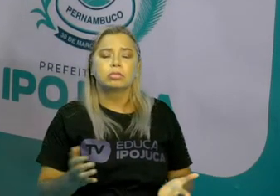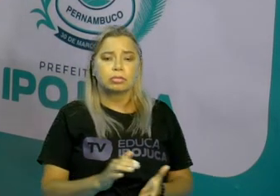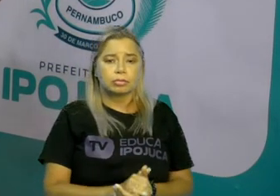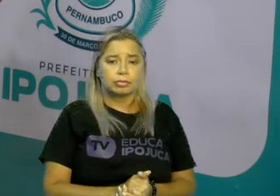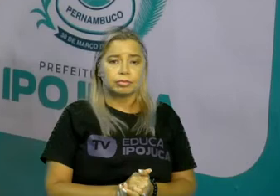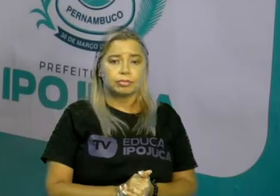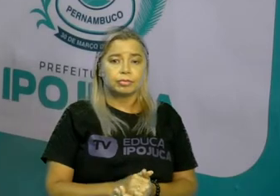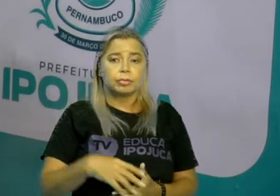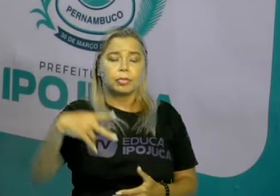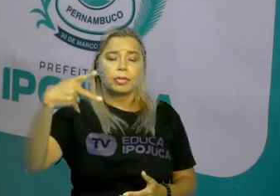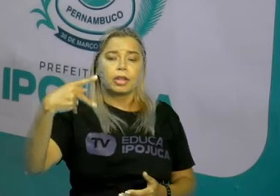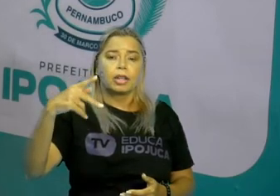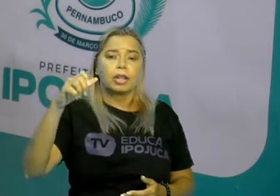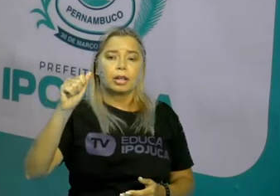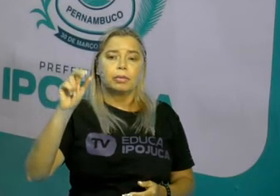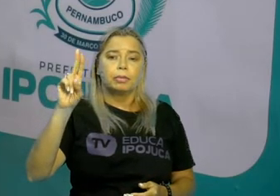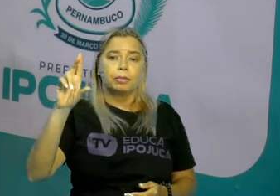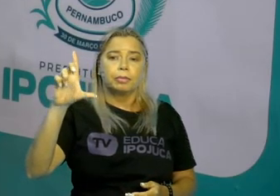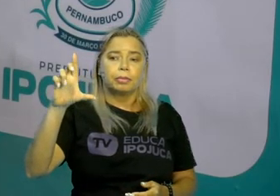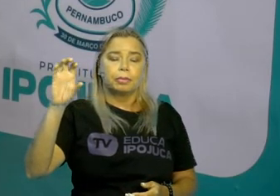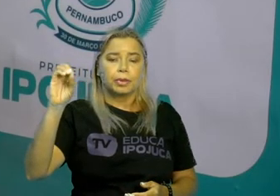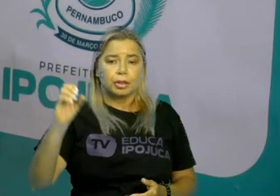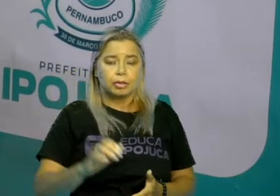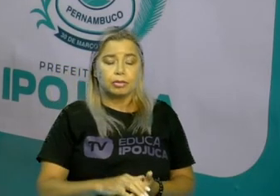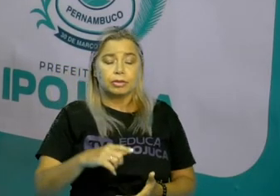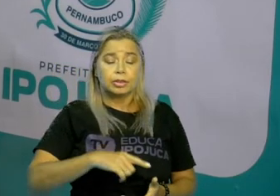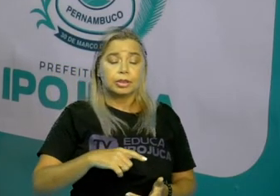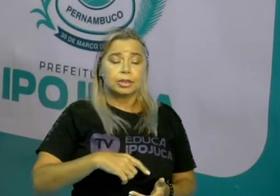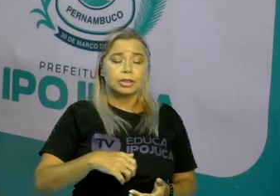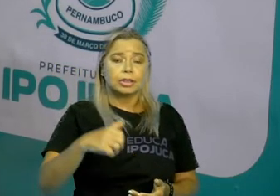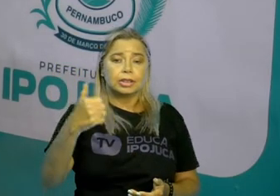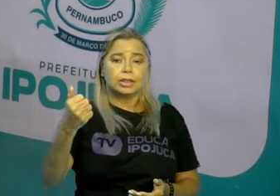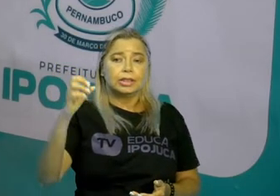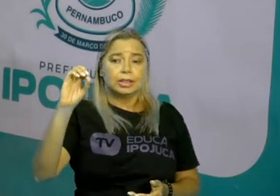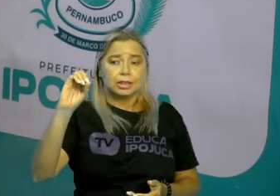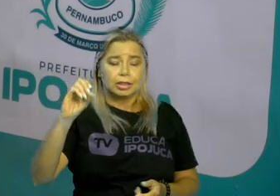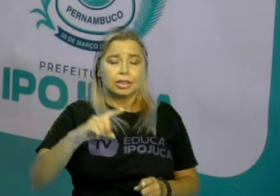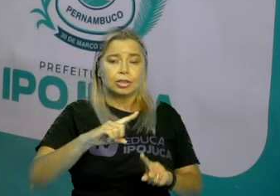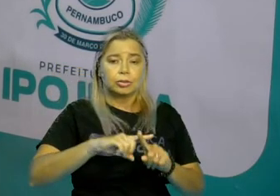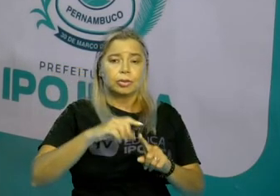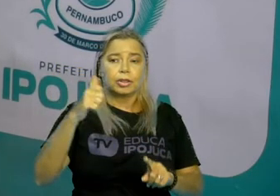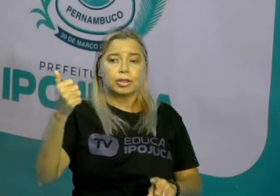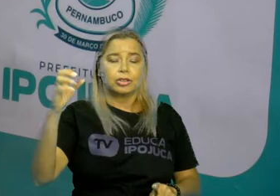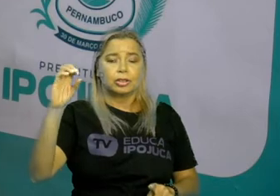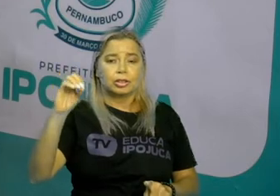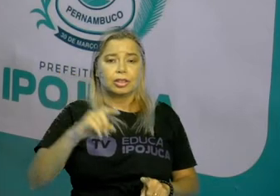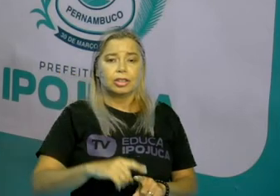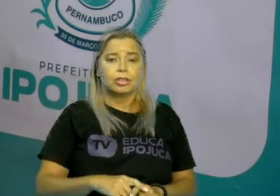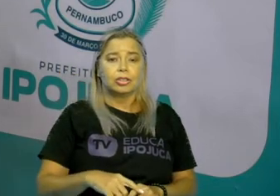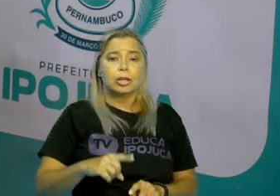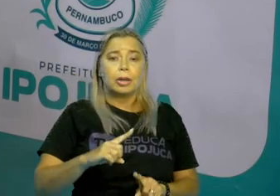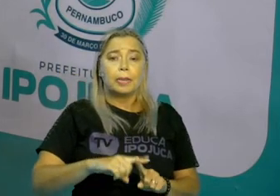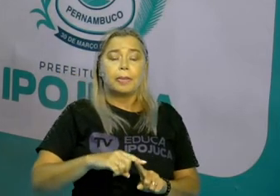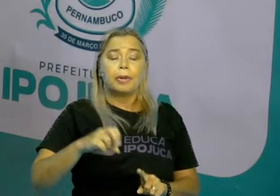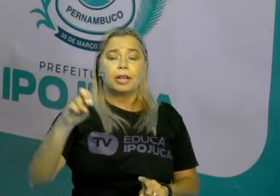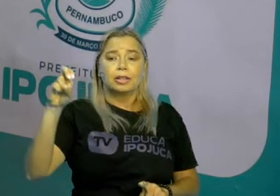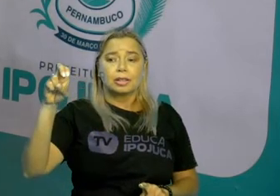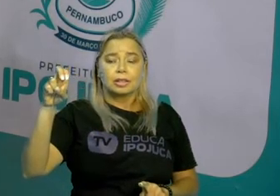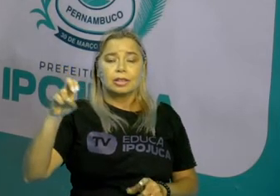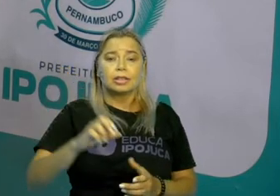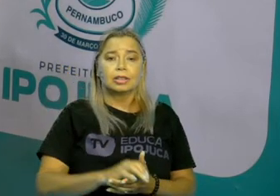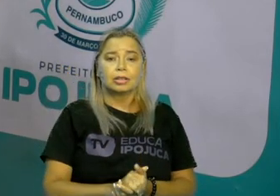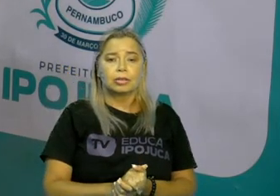e já Paulo tem uma nota de 10 reais mas outra nota de 10 reais mais uma nota de